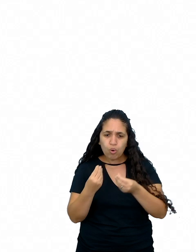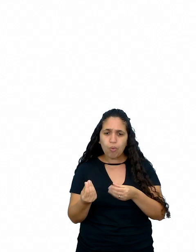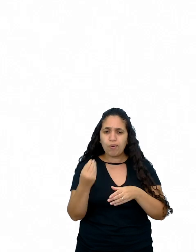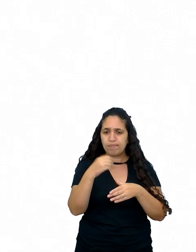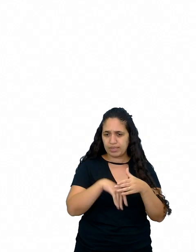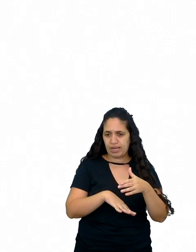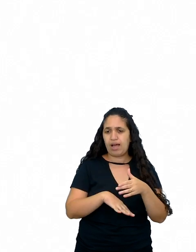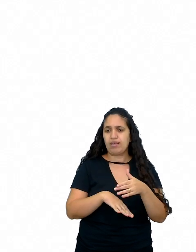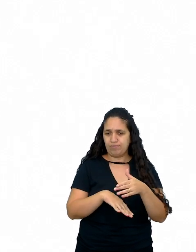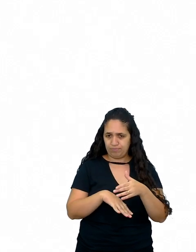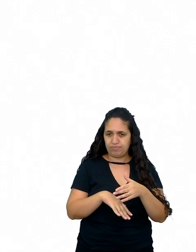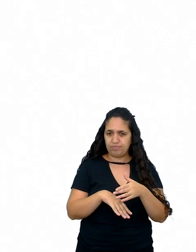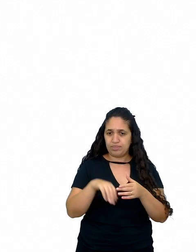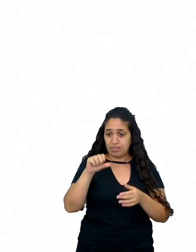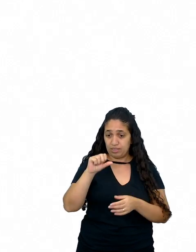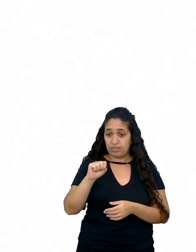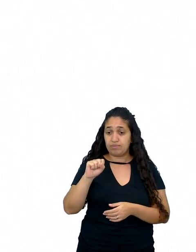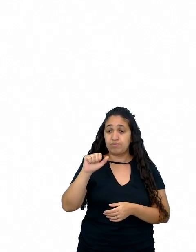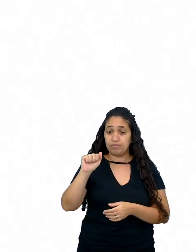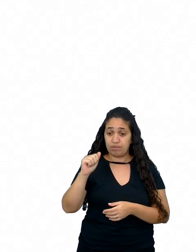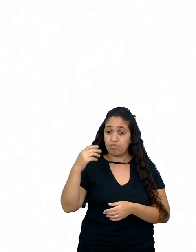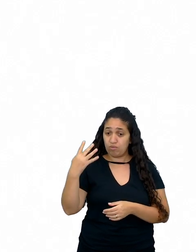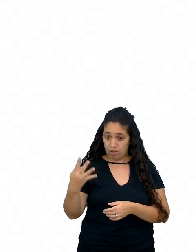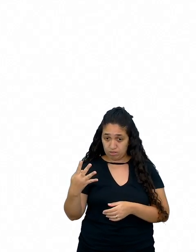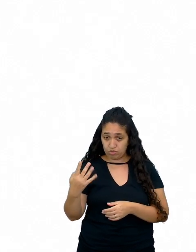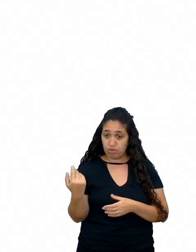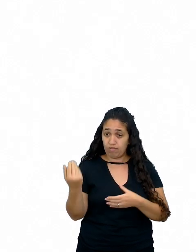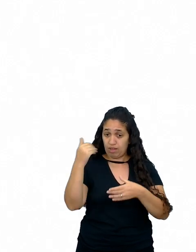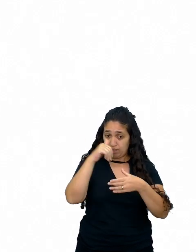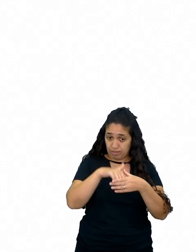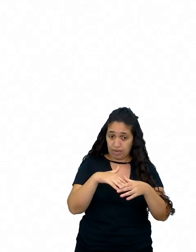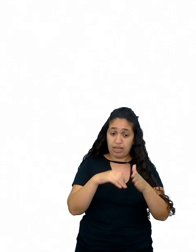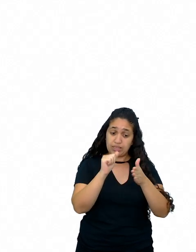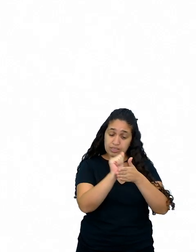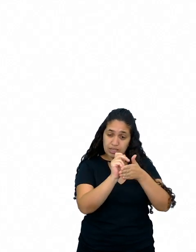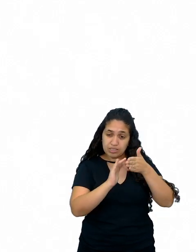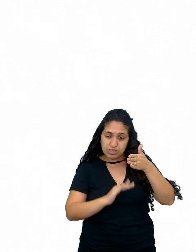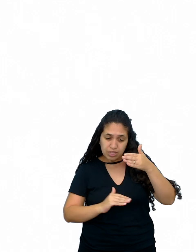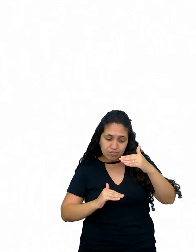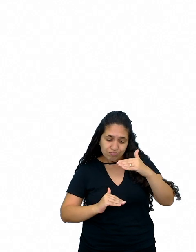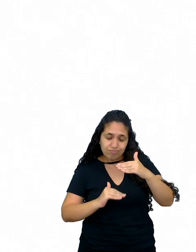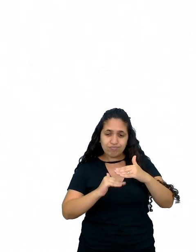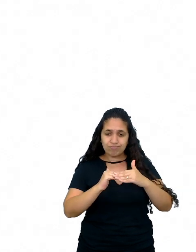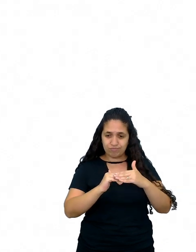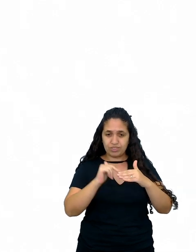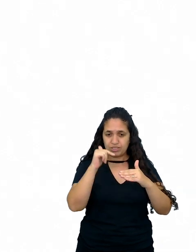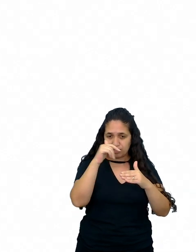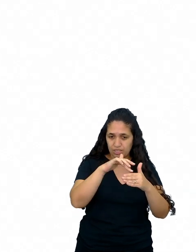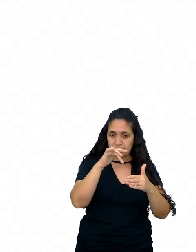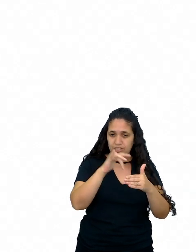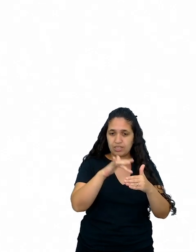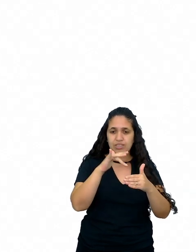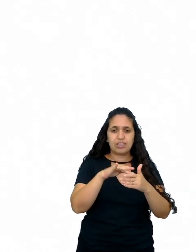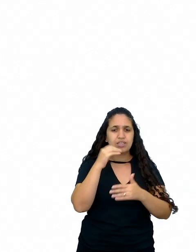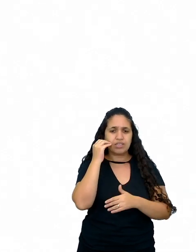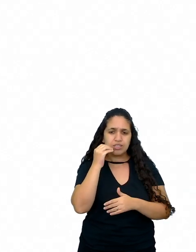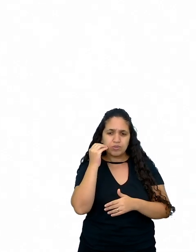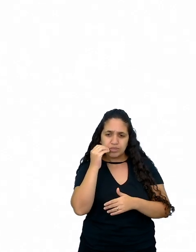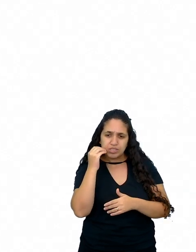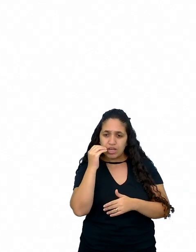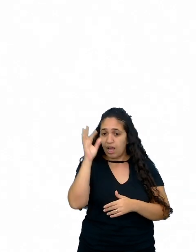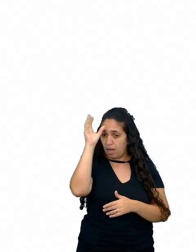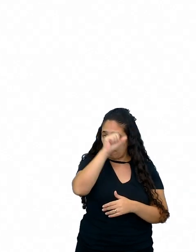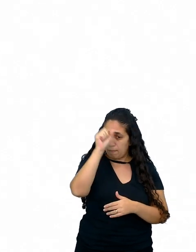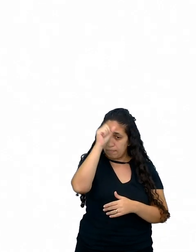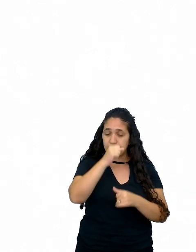SA4, que ela vai entrar nas mini lições contidas nas experiências de aprendizagem baseadas